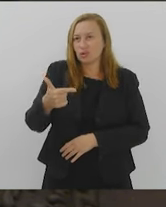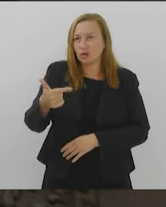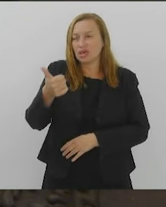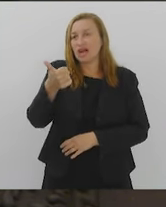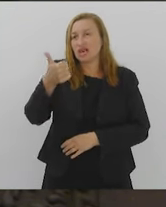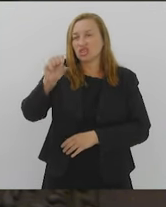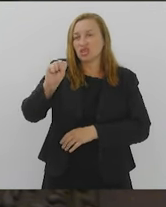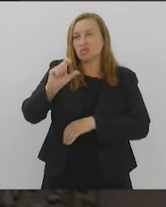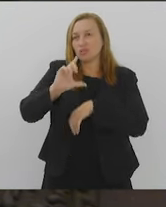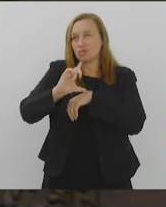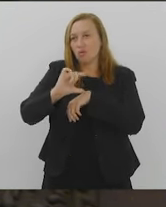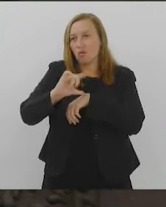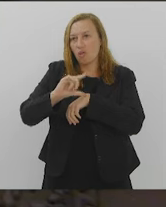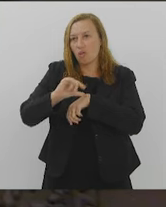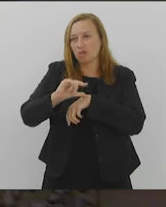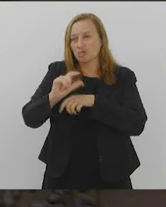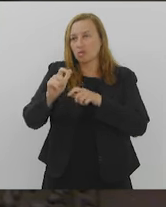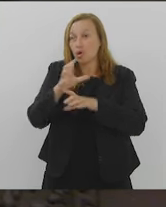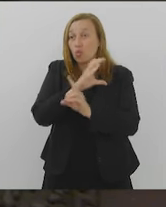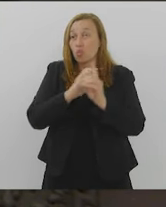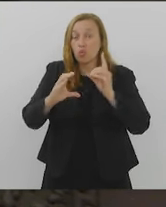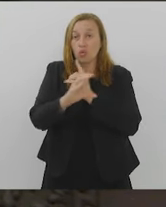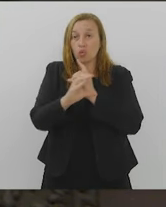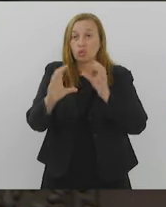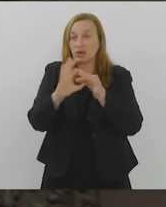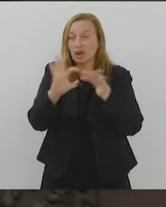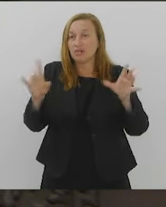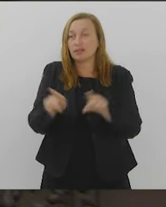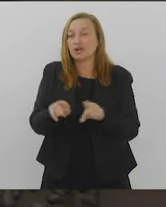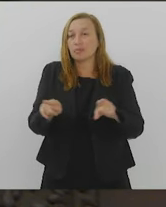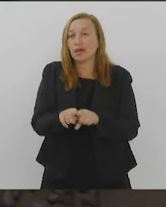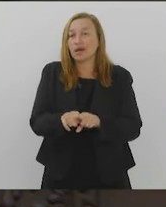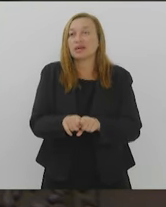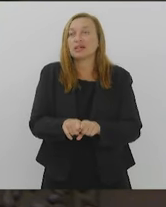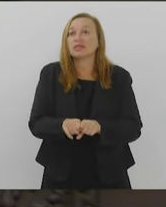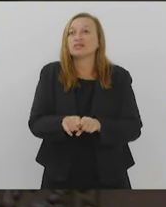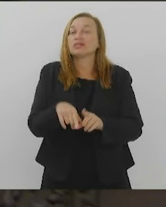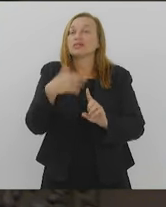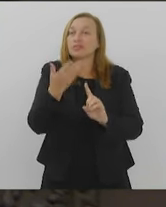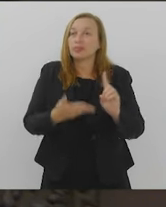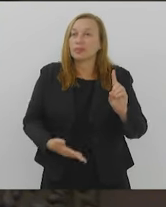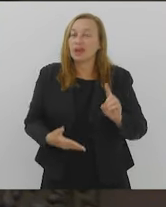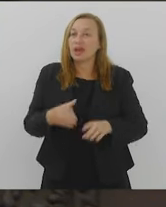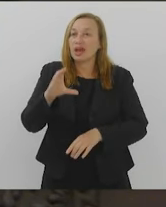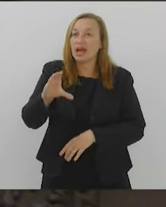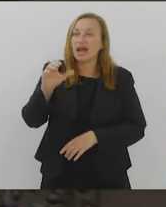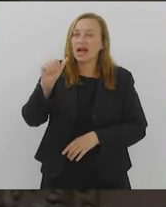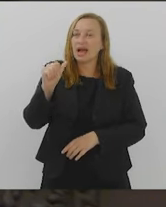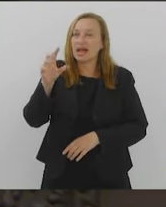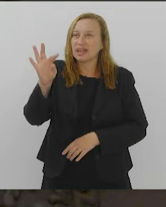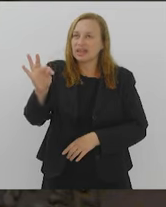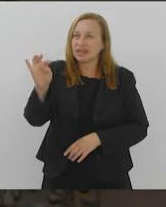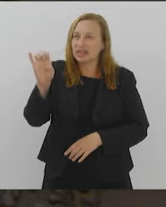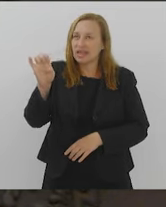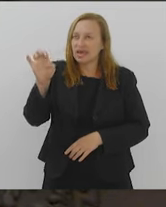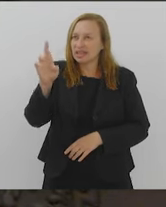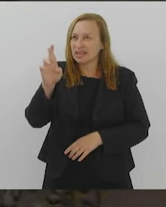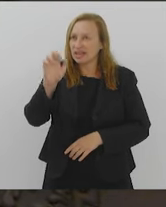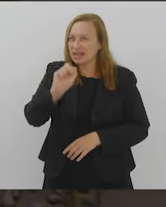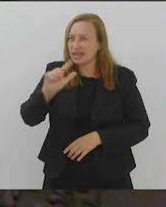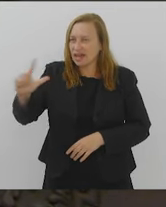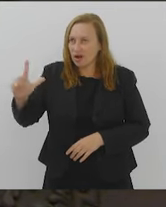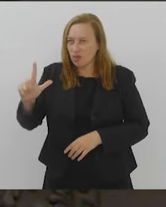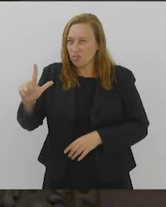horas. Vai ser um culto a céu aberto. E nós vamos inaugurar a Catedral do Centenário do Rio de Janeiro, construída em